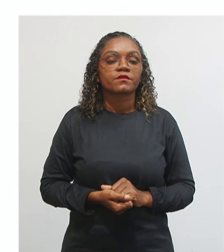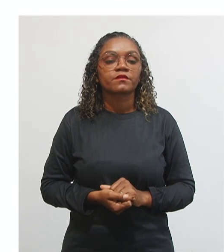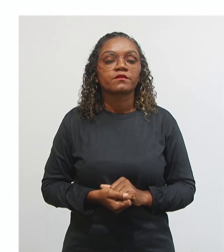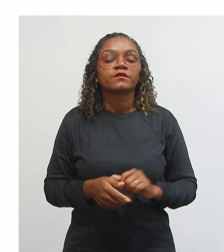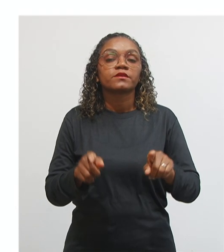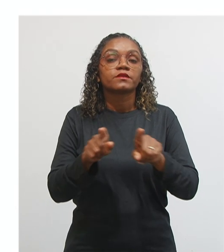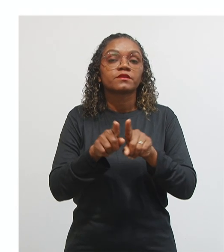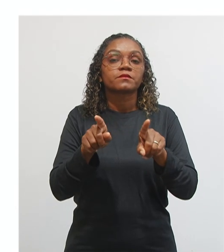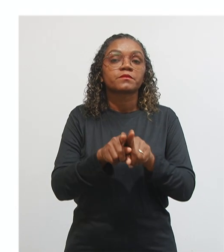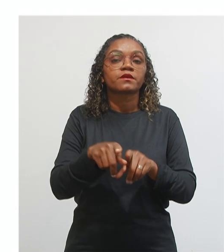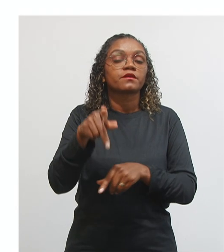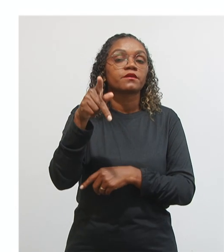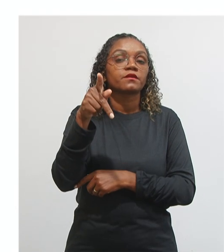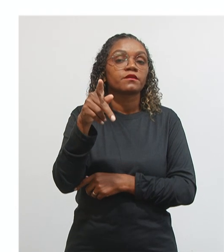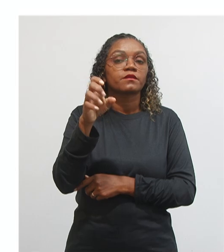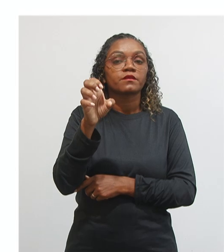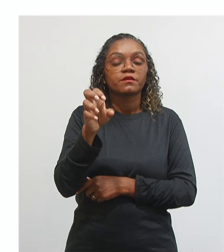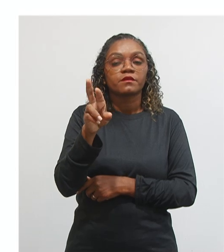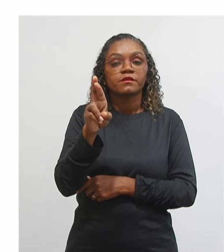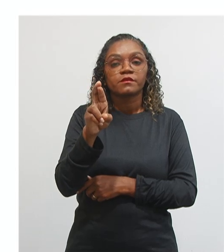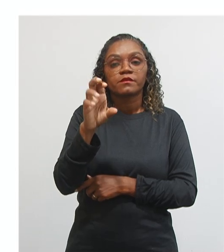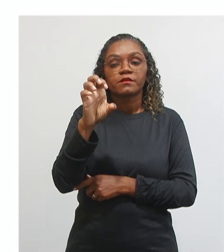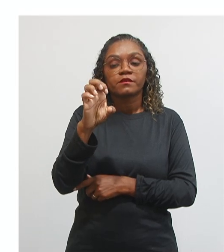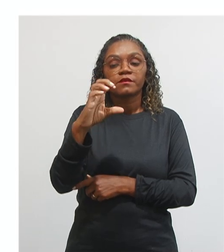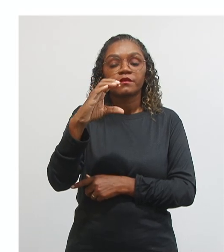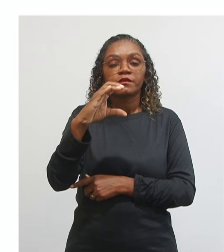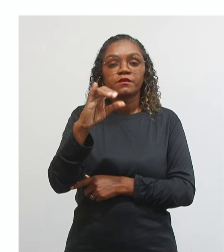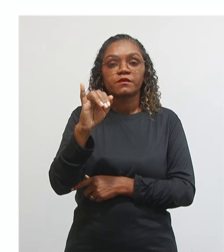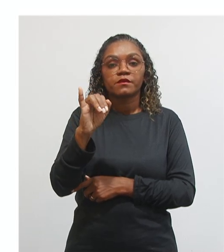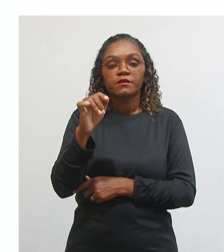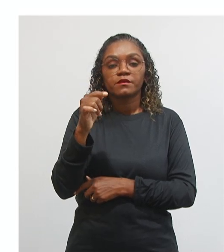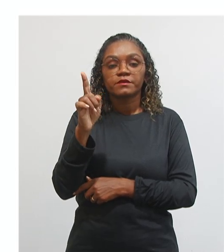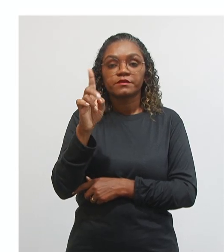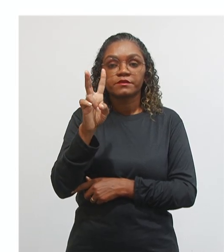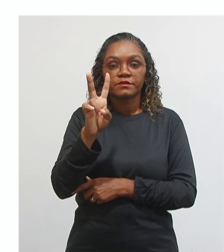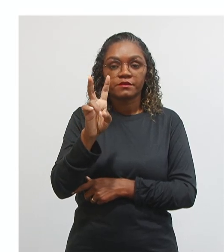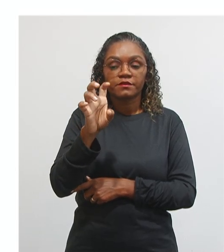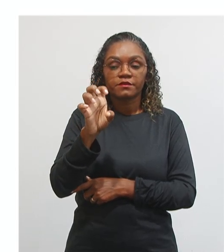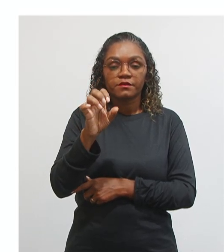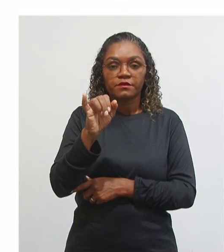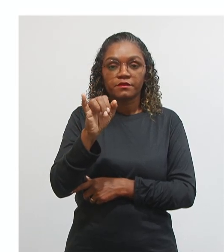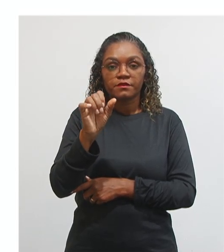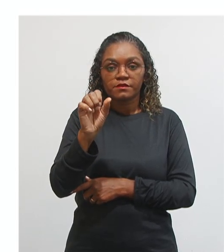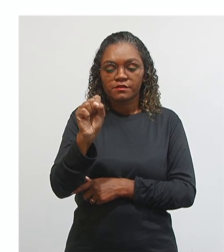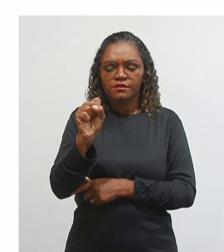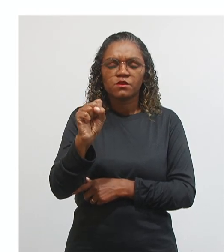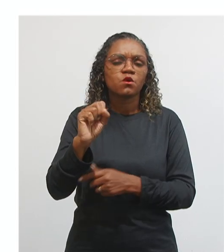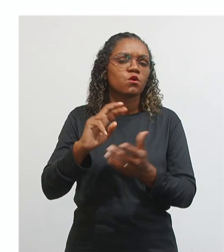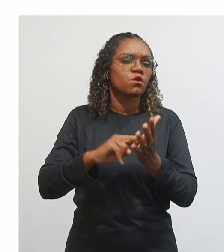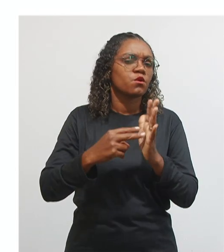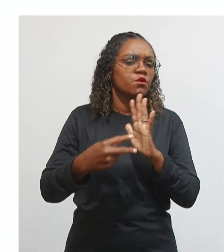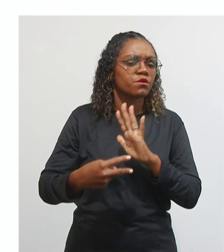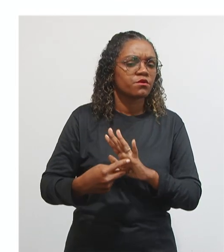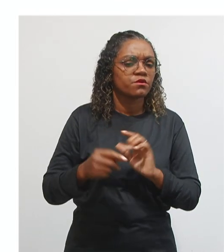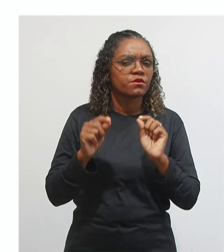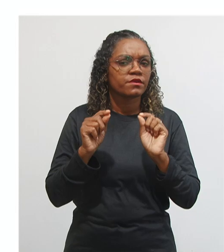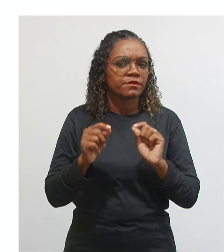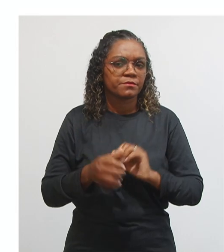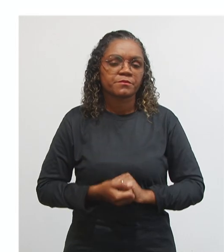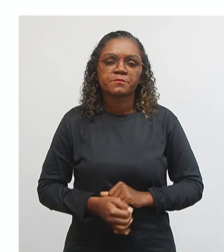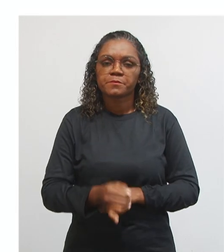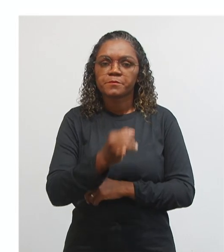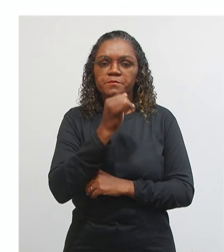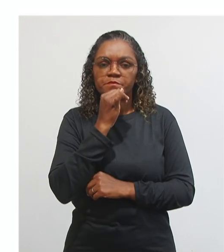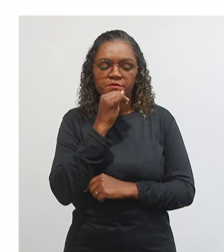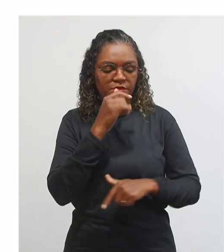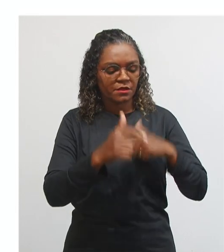E ele também, o serviço ele é perecível, né? Ele não pode ser estocado. Né? Você não estoca